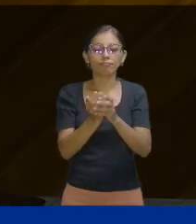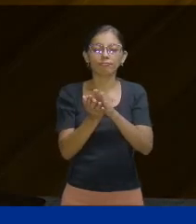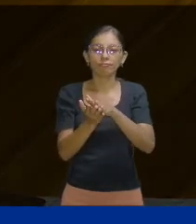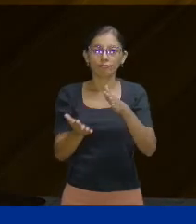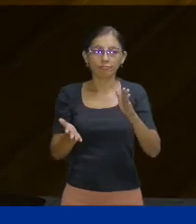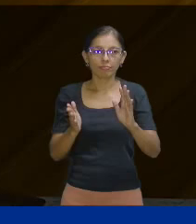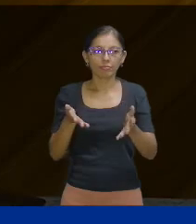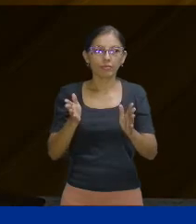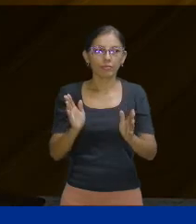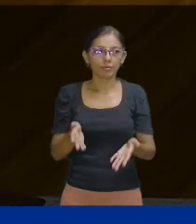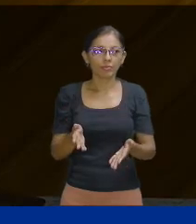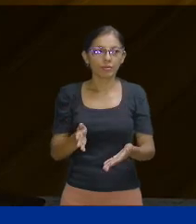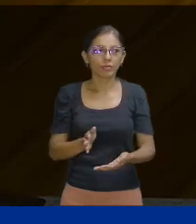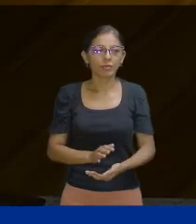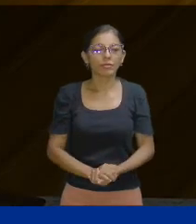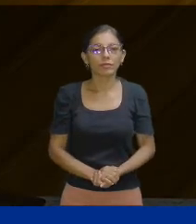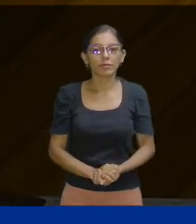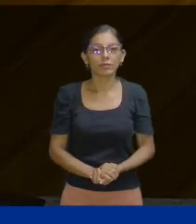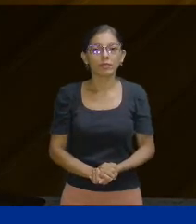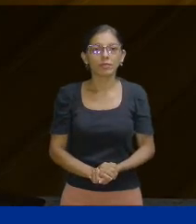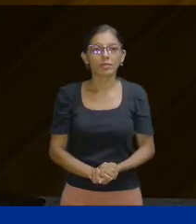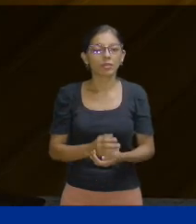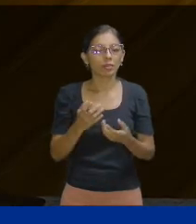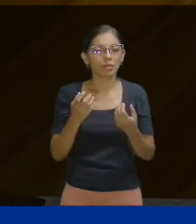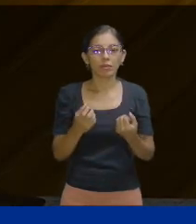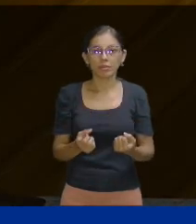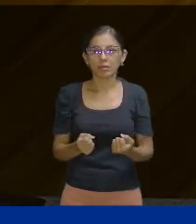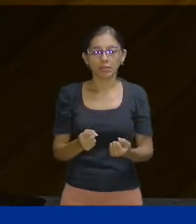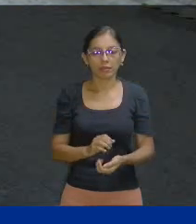querela nullitatis não merece ser acolhida.